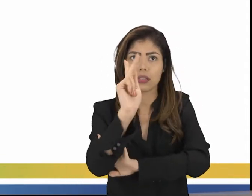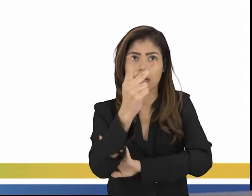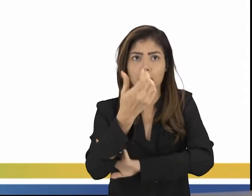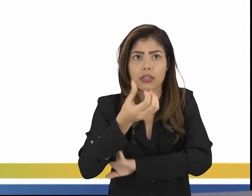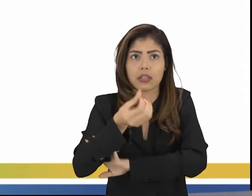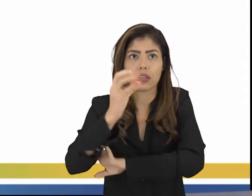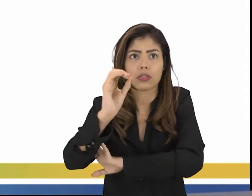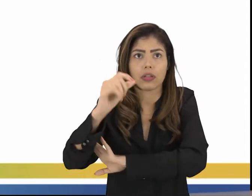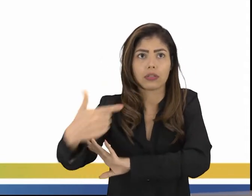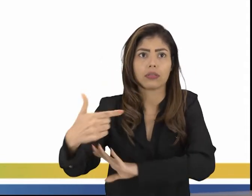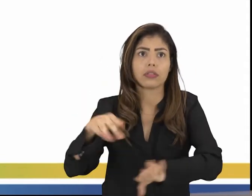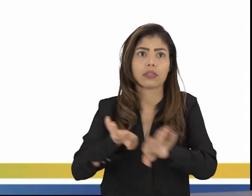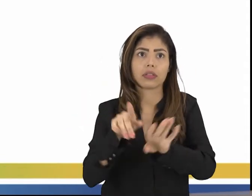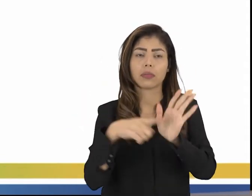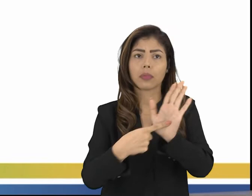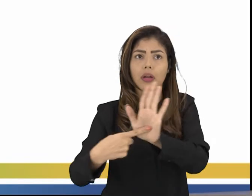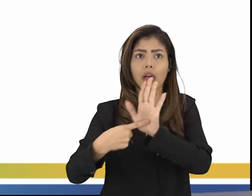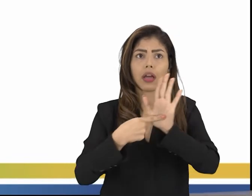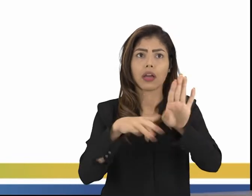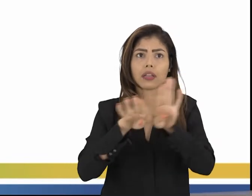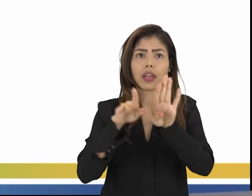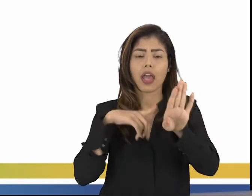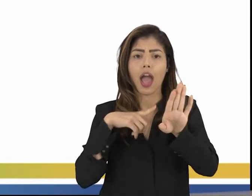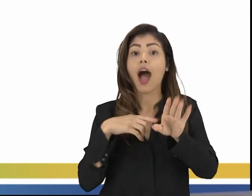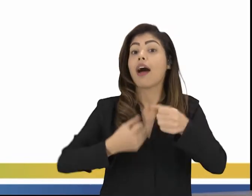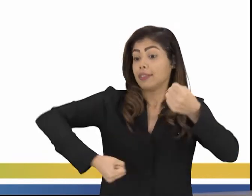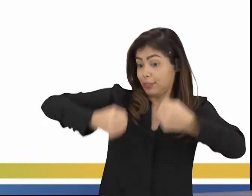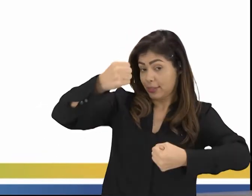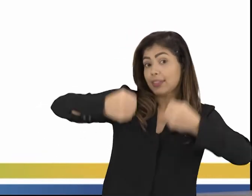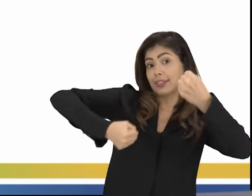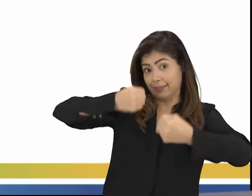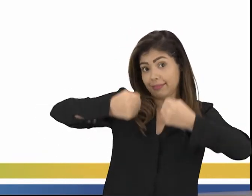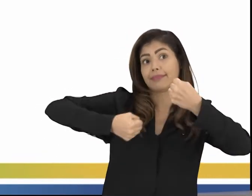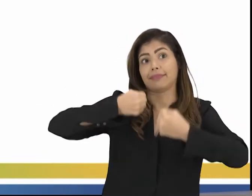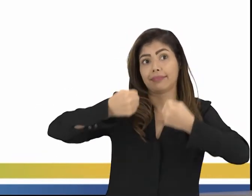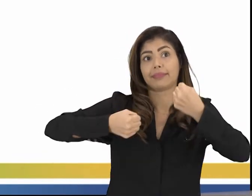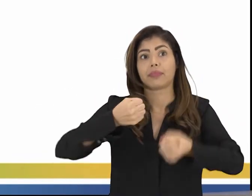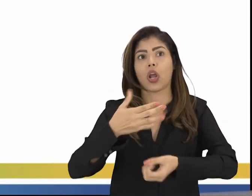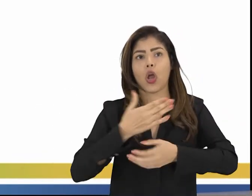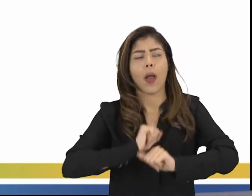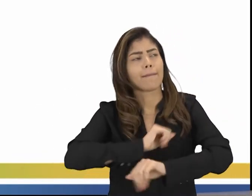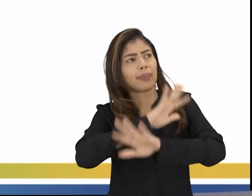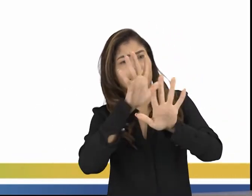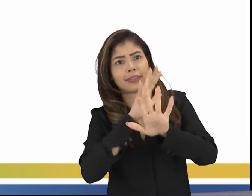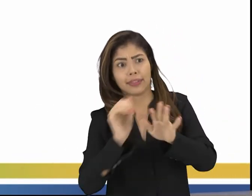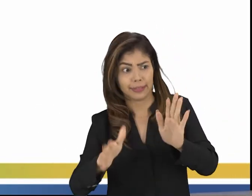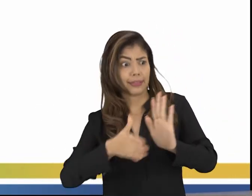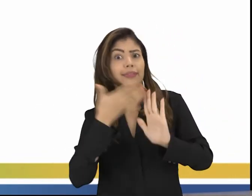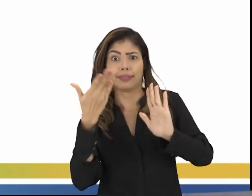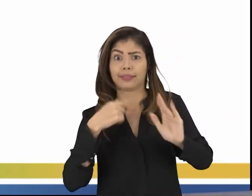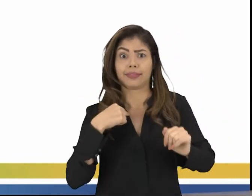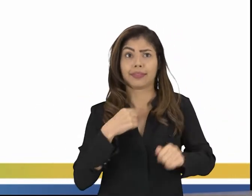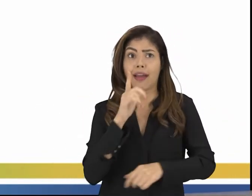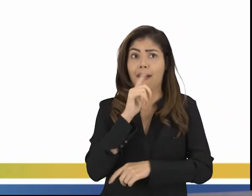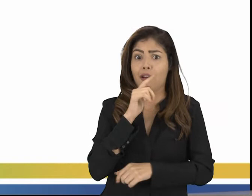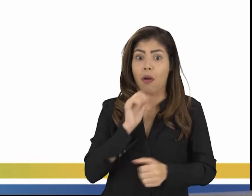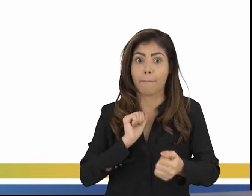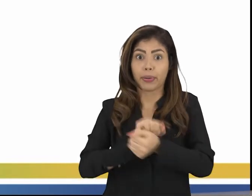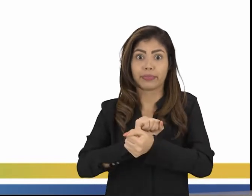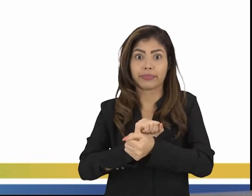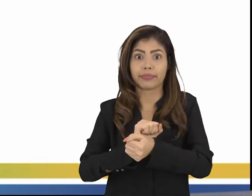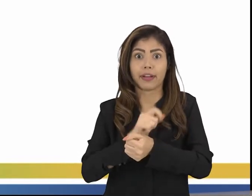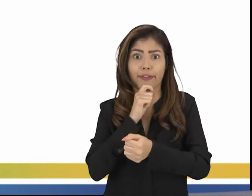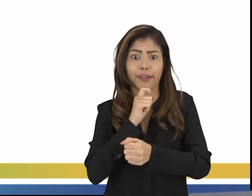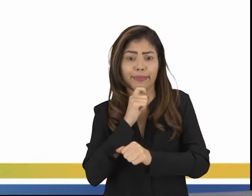esse anticongelante nos radiadores dos carros para que, numa bela manhã, você não seja surpreendido com a água do radiador